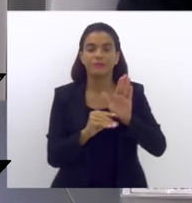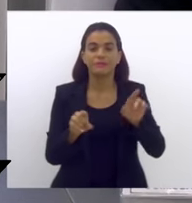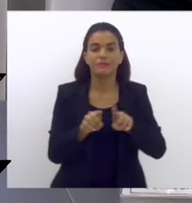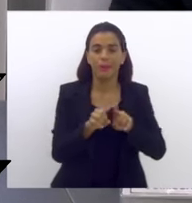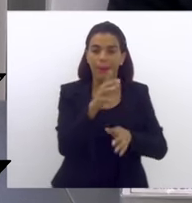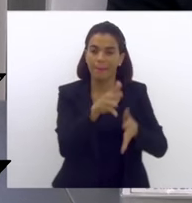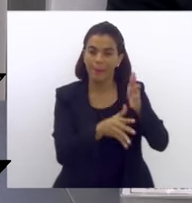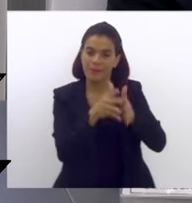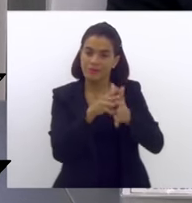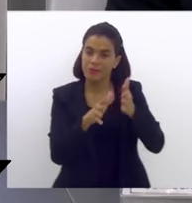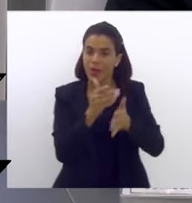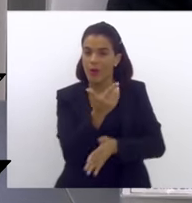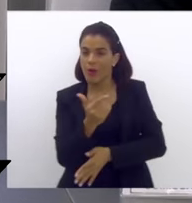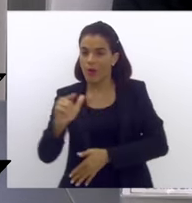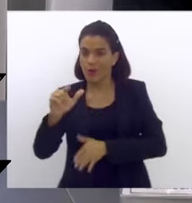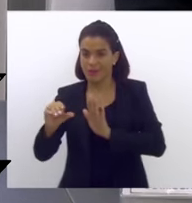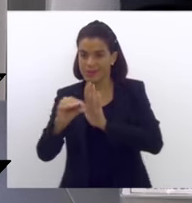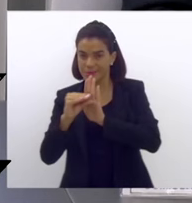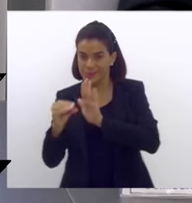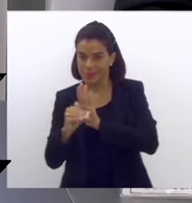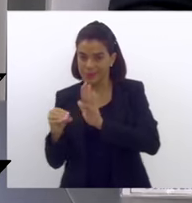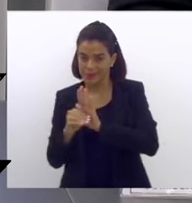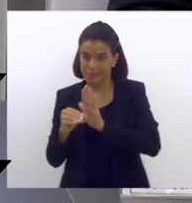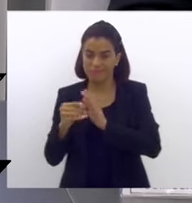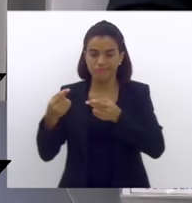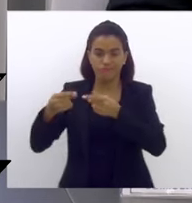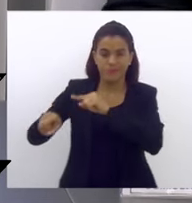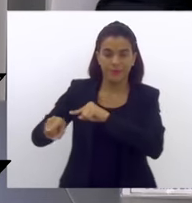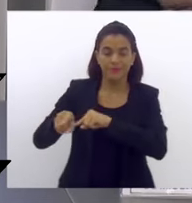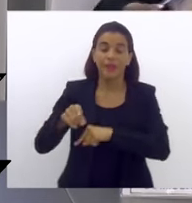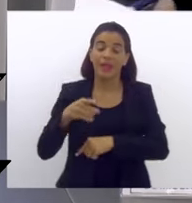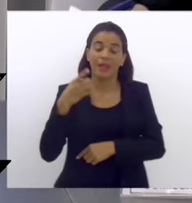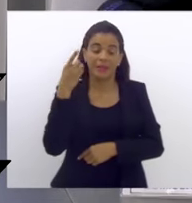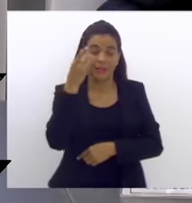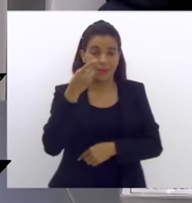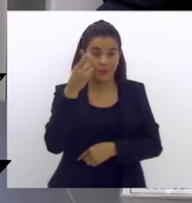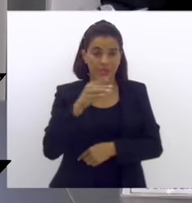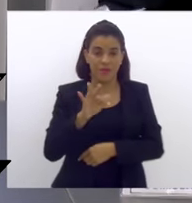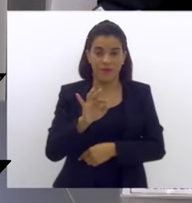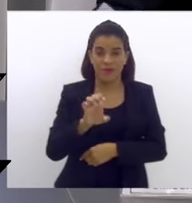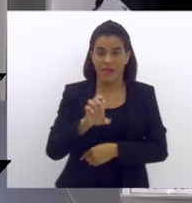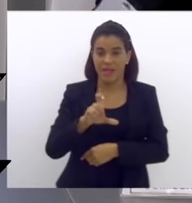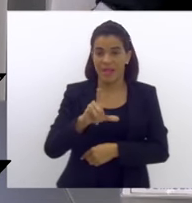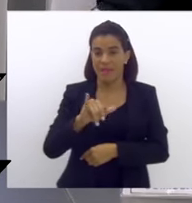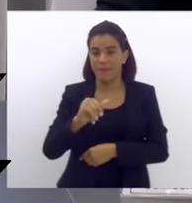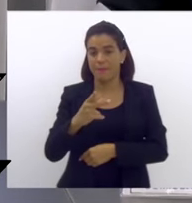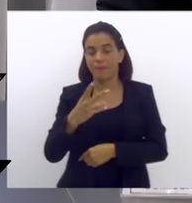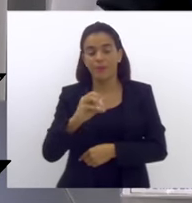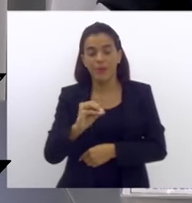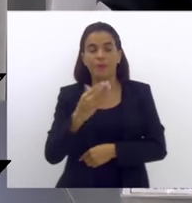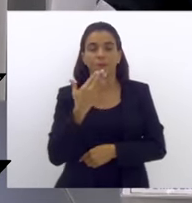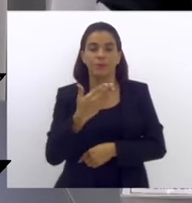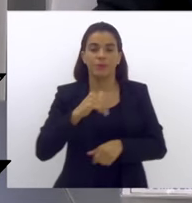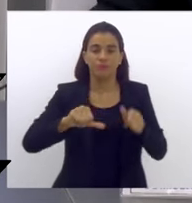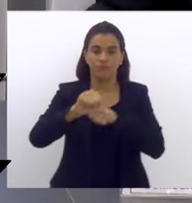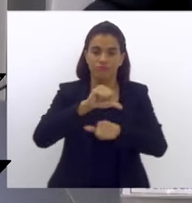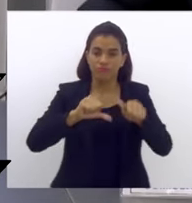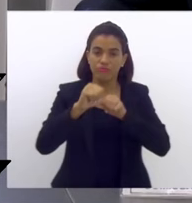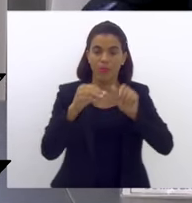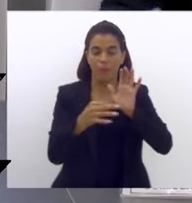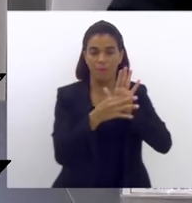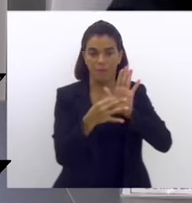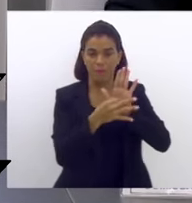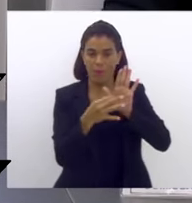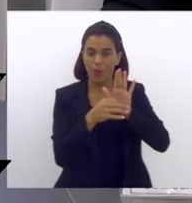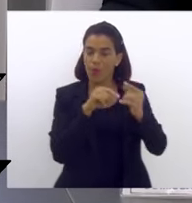prejudicando outras no entanto a assessoria do deputado Felipinho raves pediu que fizesse uma retificação de parecer no